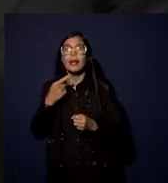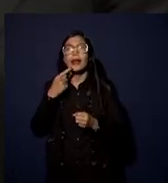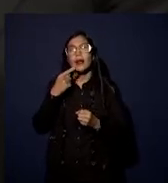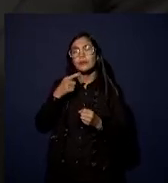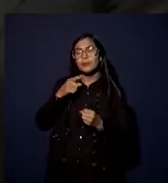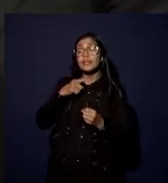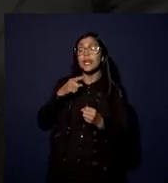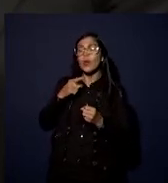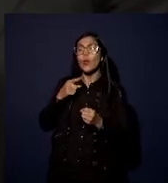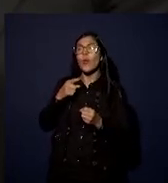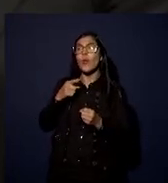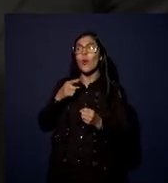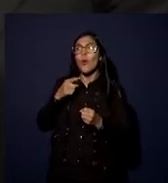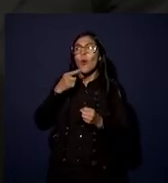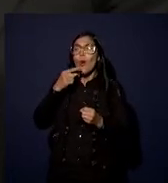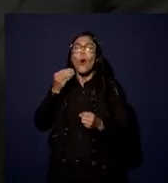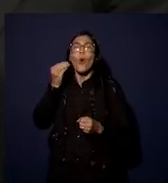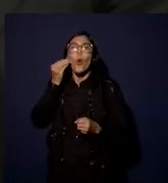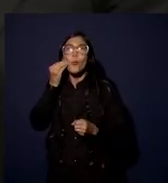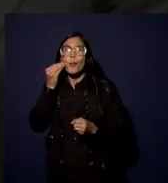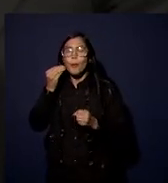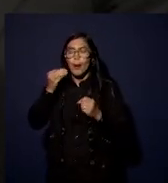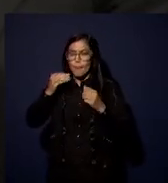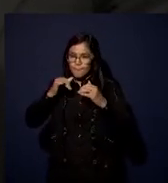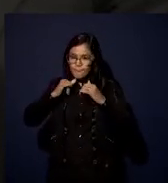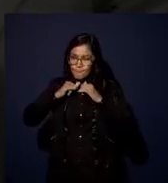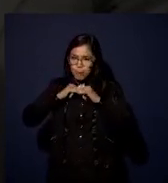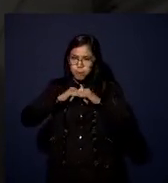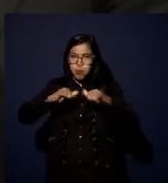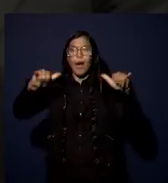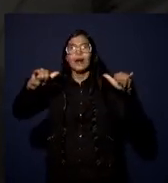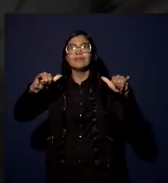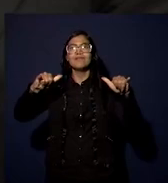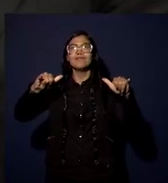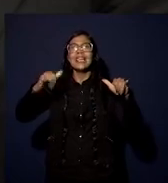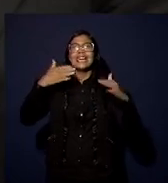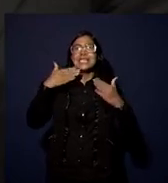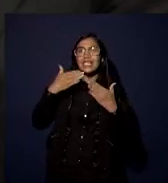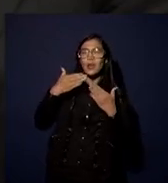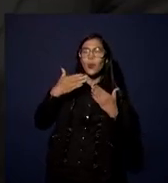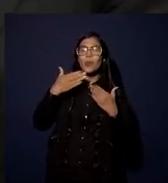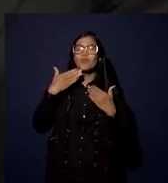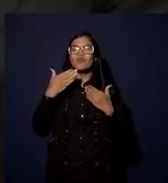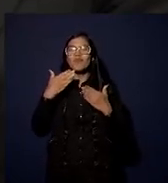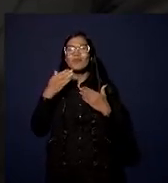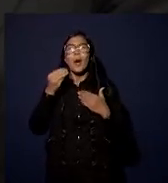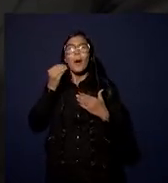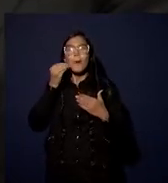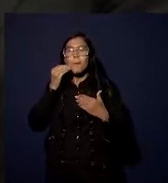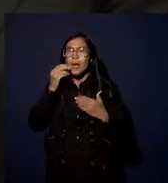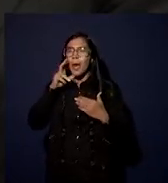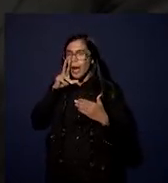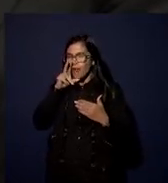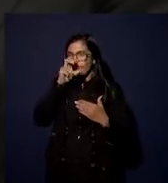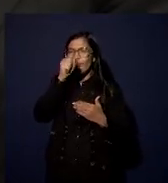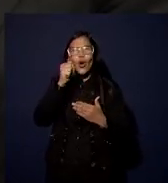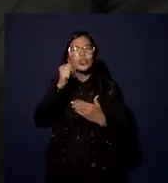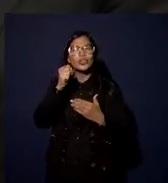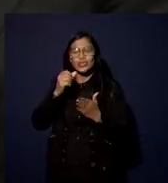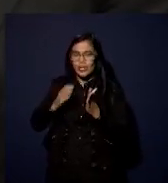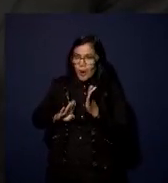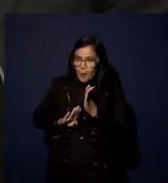capacidade né e a gente conseguiu expandir isso então existe eu acho que um potencial enorme e quanto mais nós